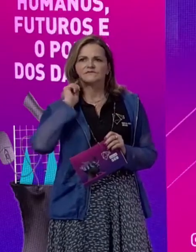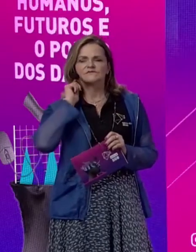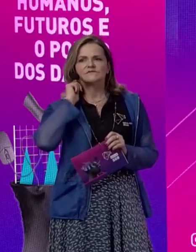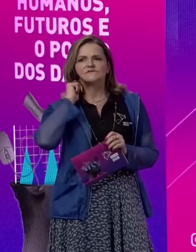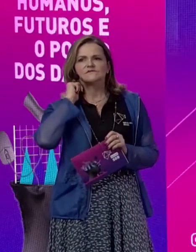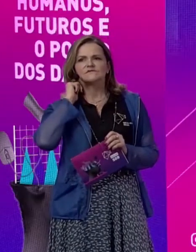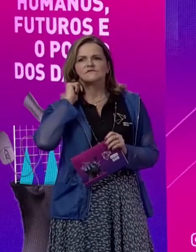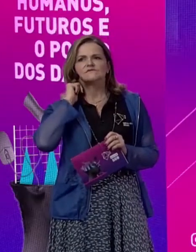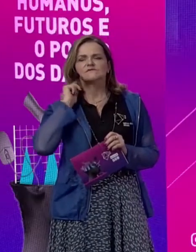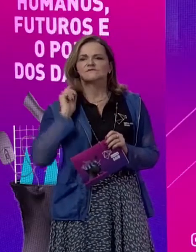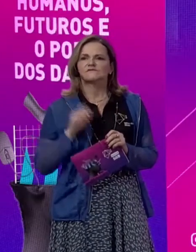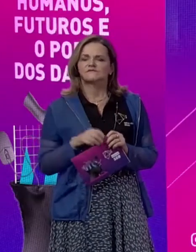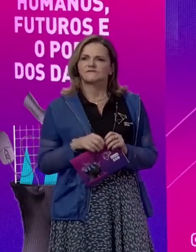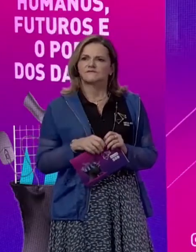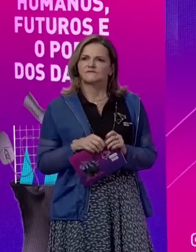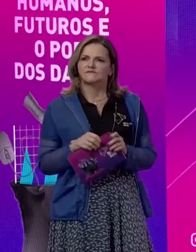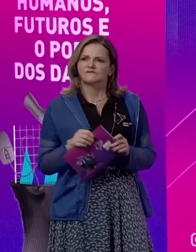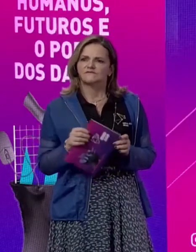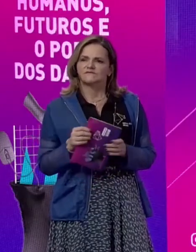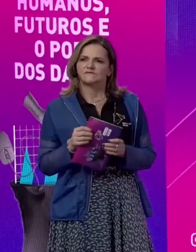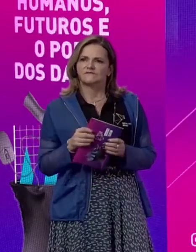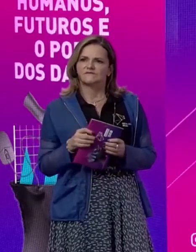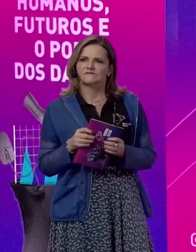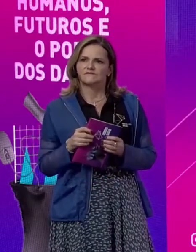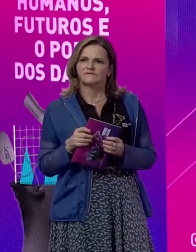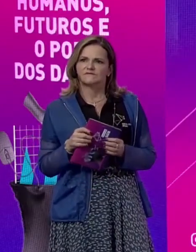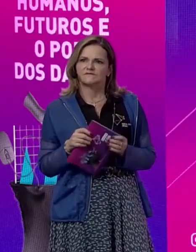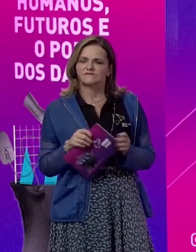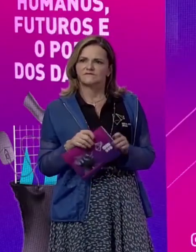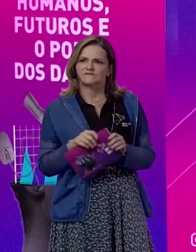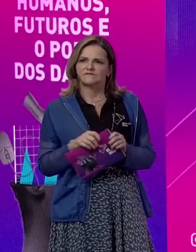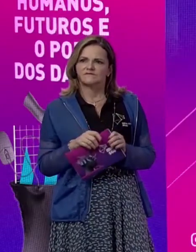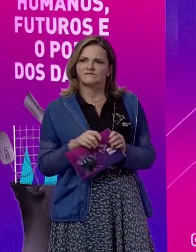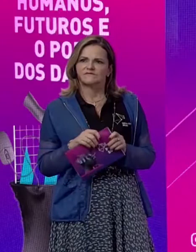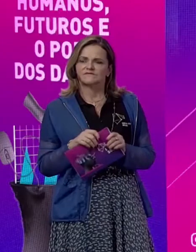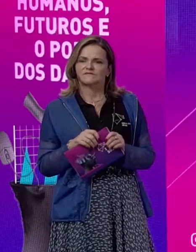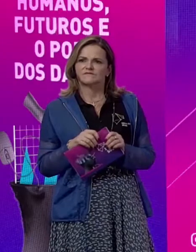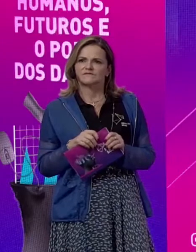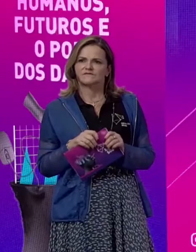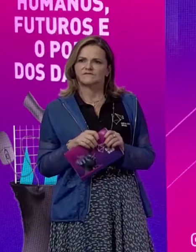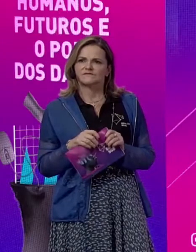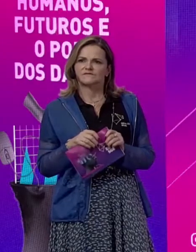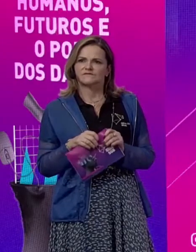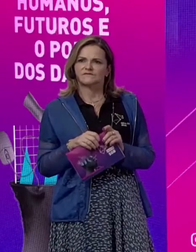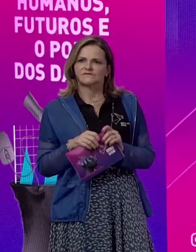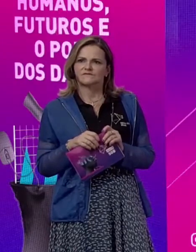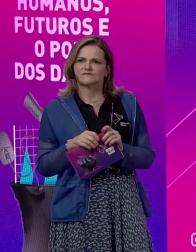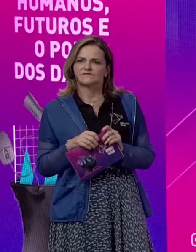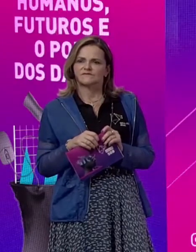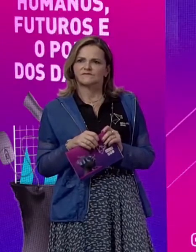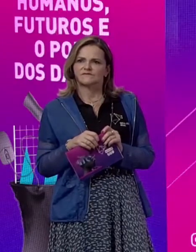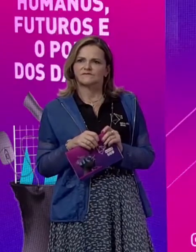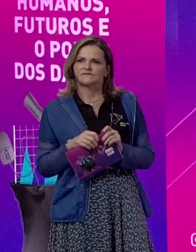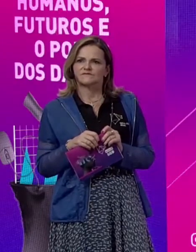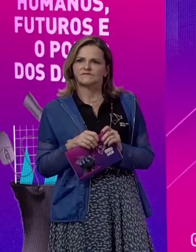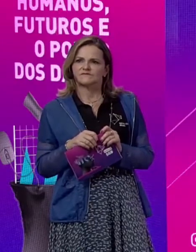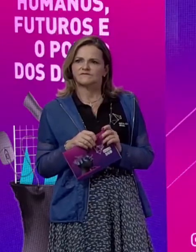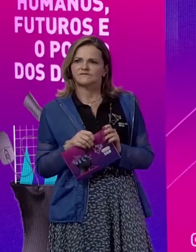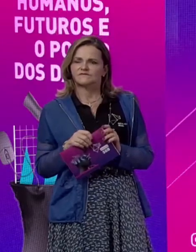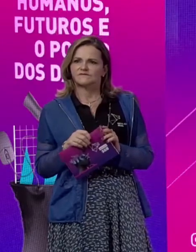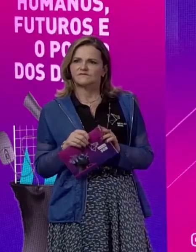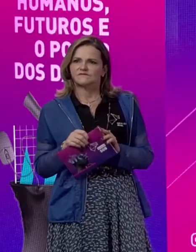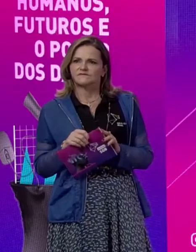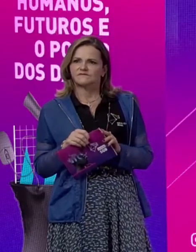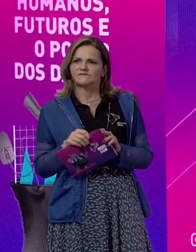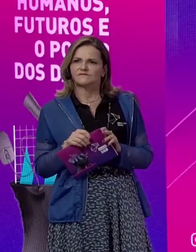estratégicas para esses dados a partir dos objetivos, e só por último, a gente define quais dados que eu realmente preciso para atingir os